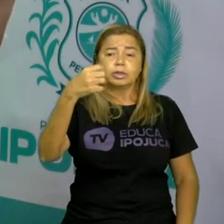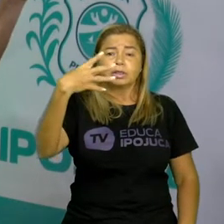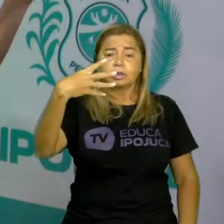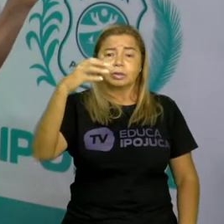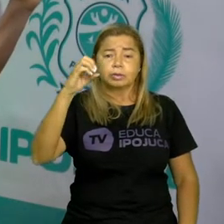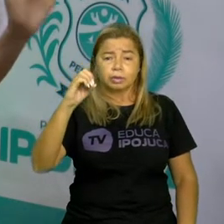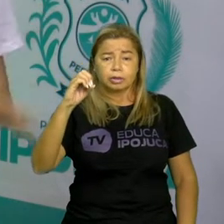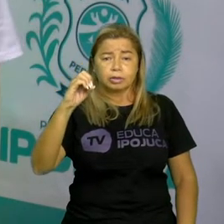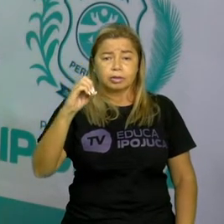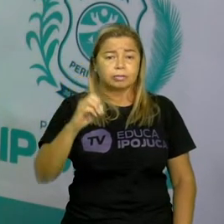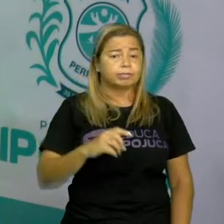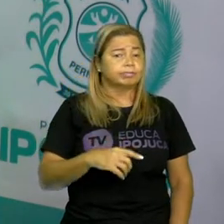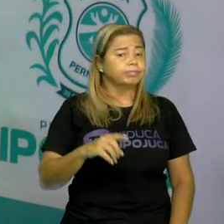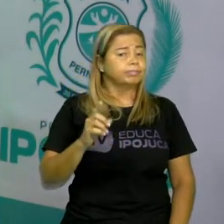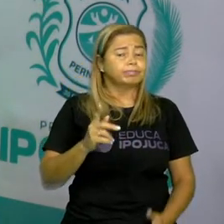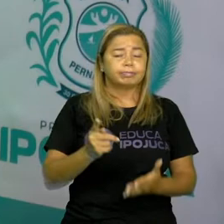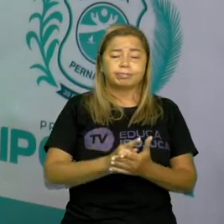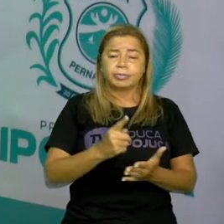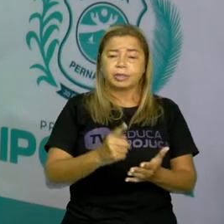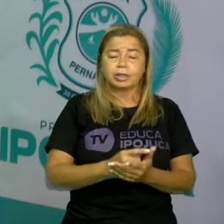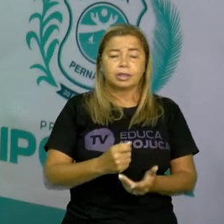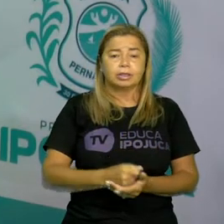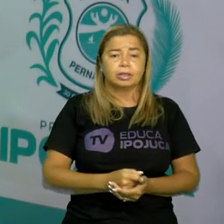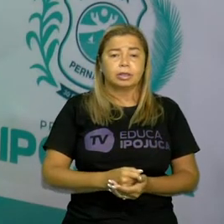daí não está correto.